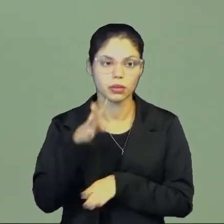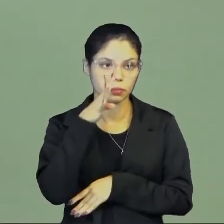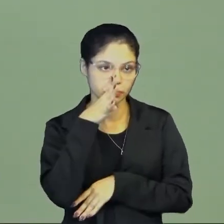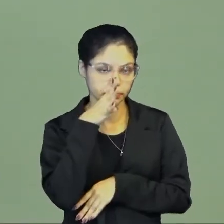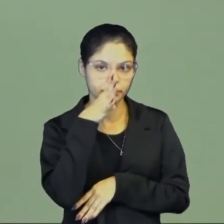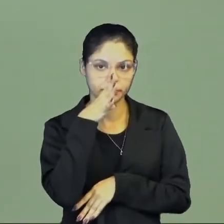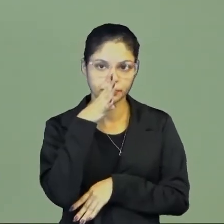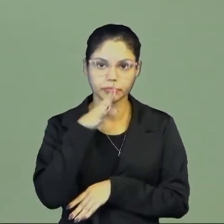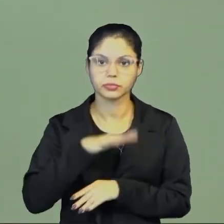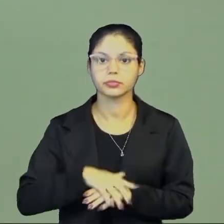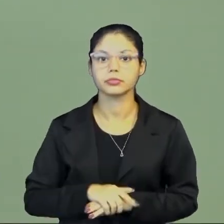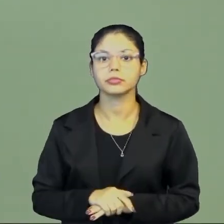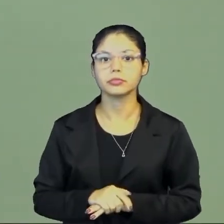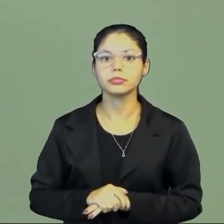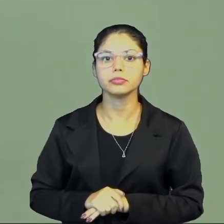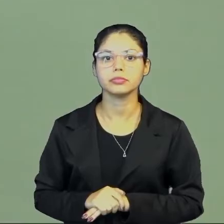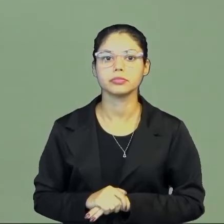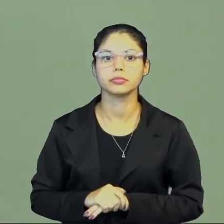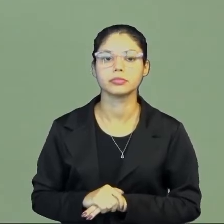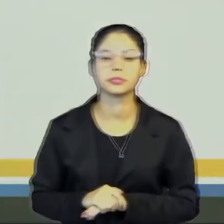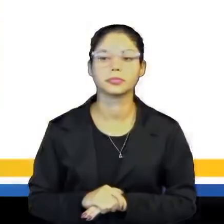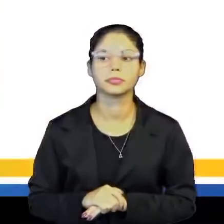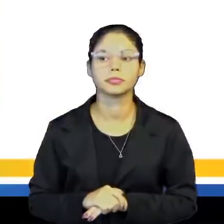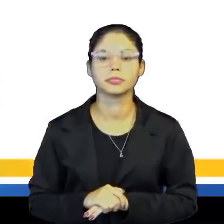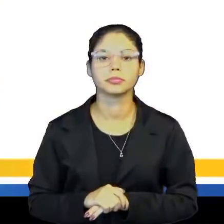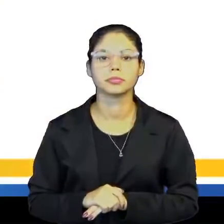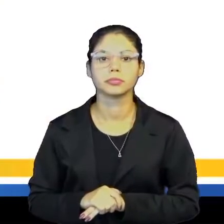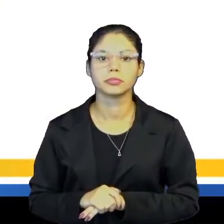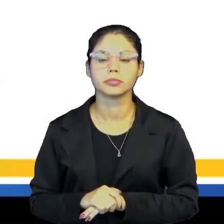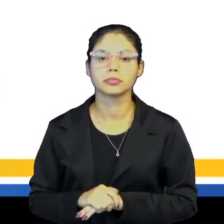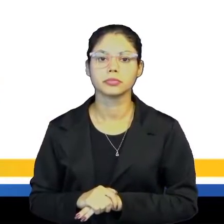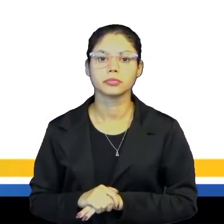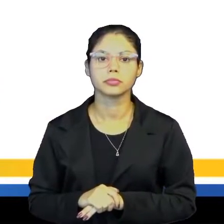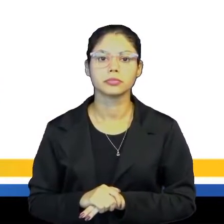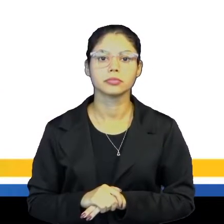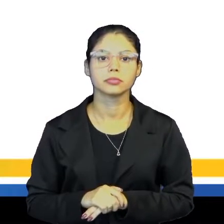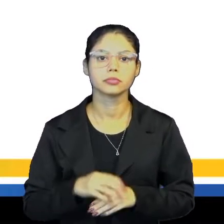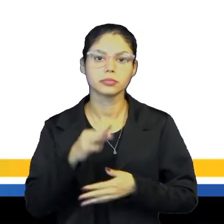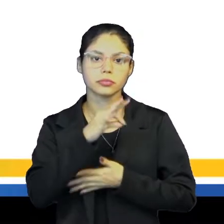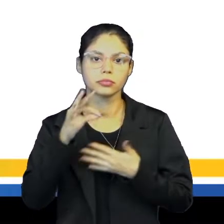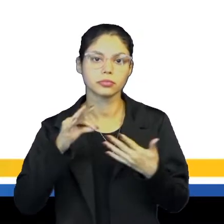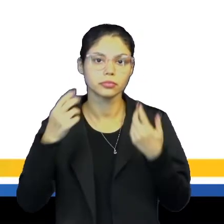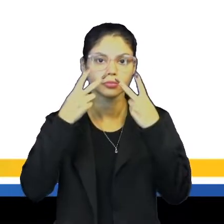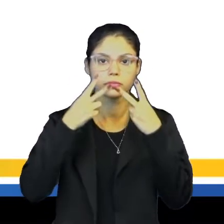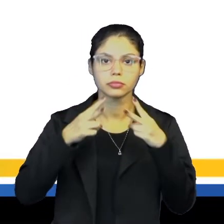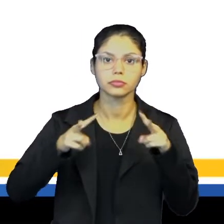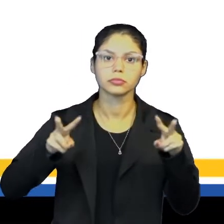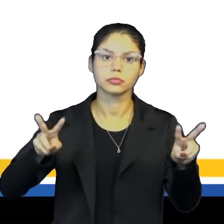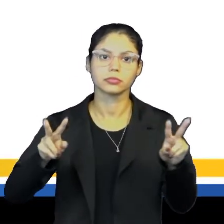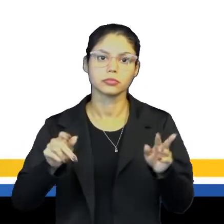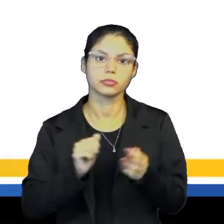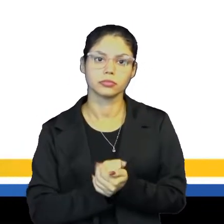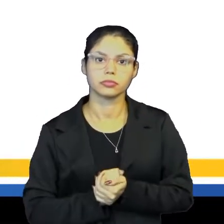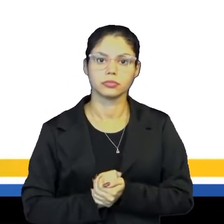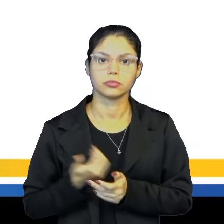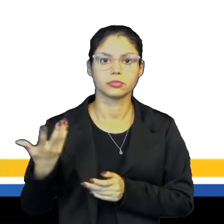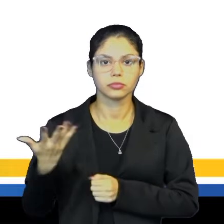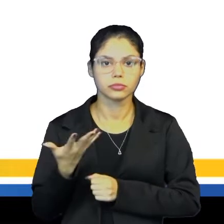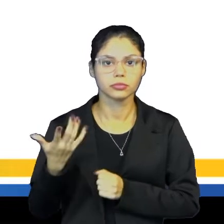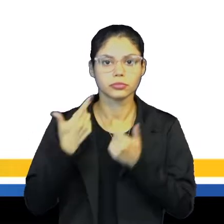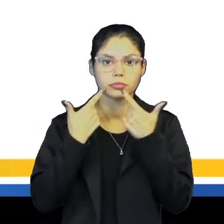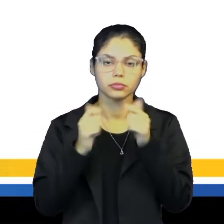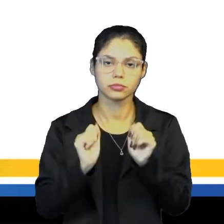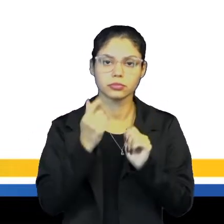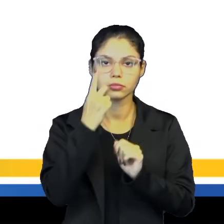concepção do paisagismo, certo? Tranquilo? Bom, os elementos visuais são os elementos básicos